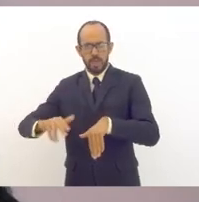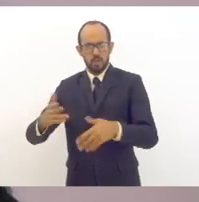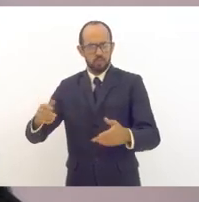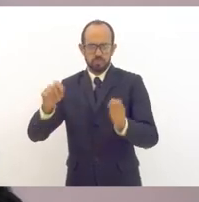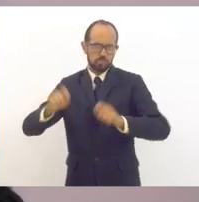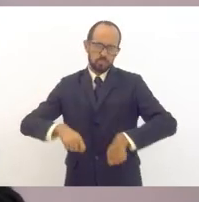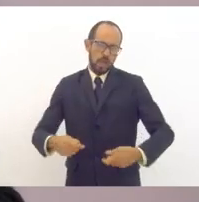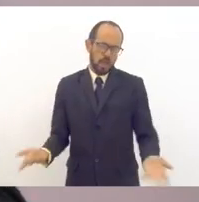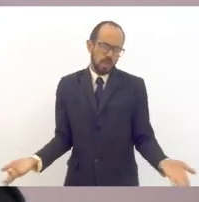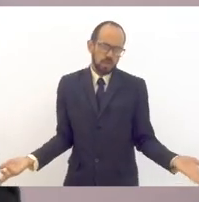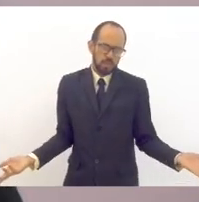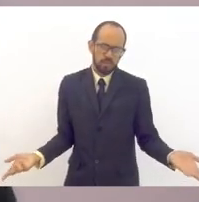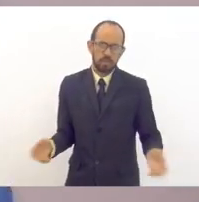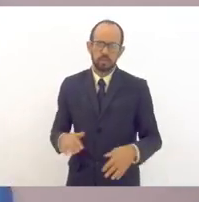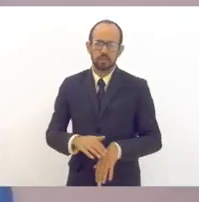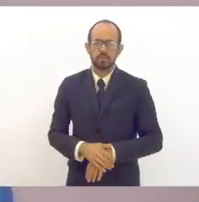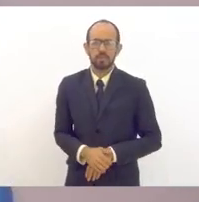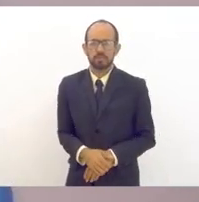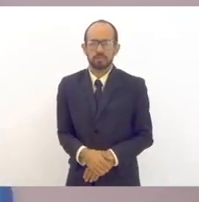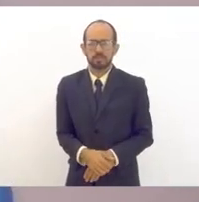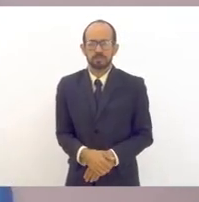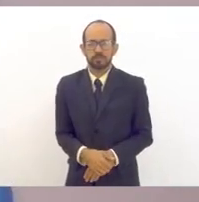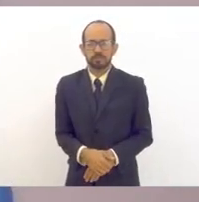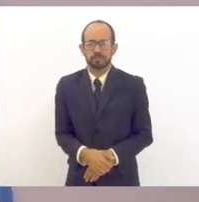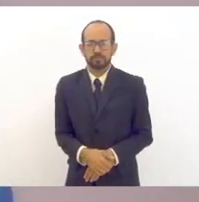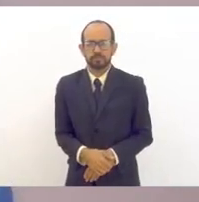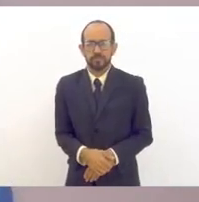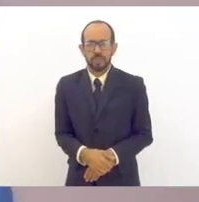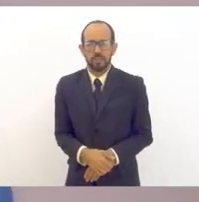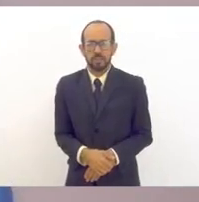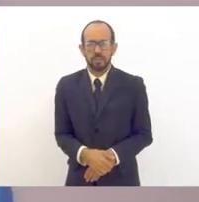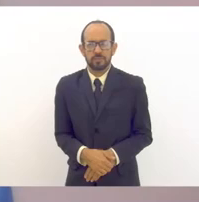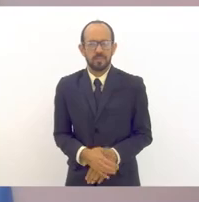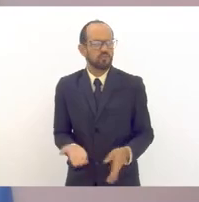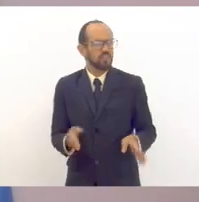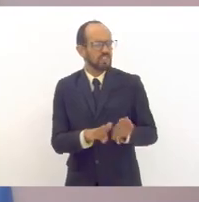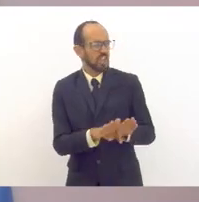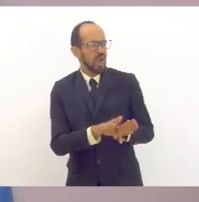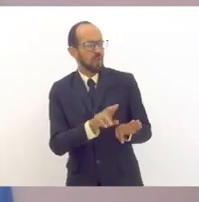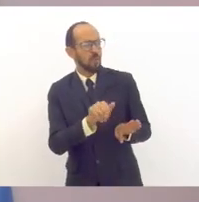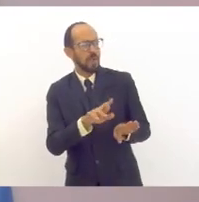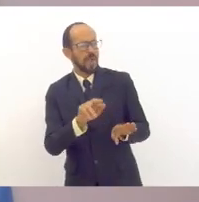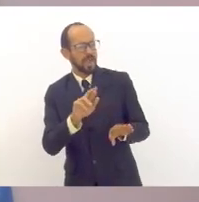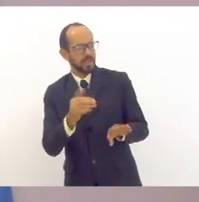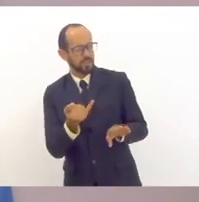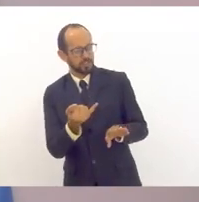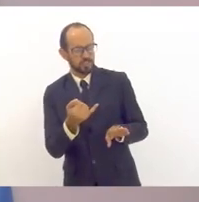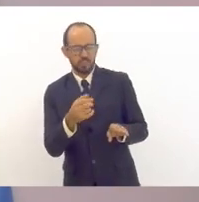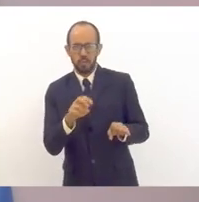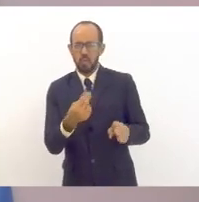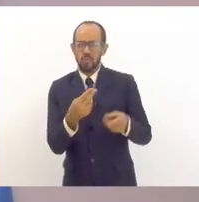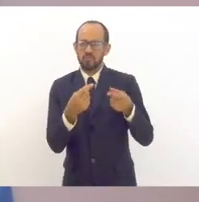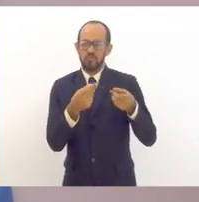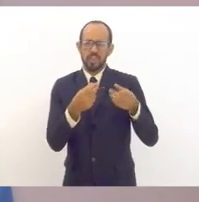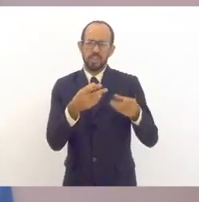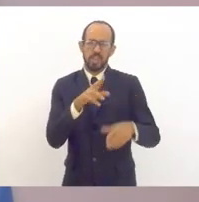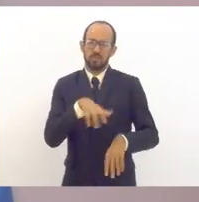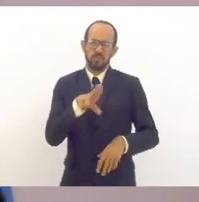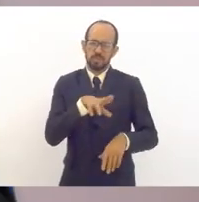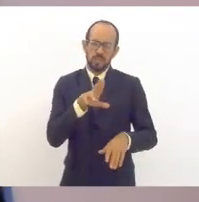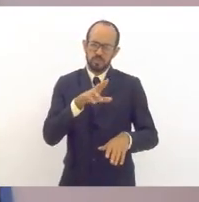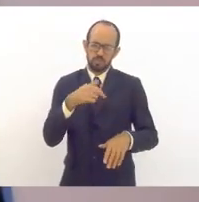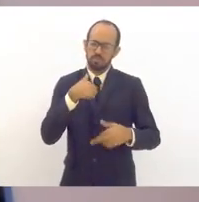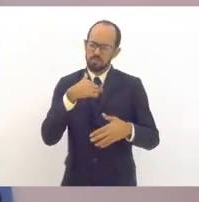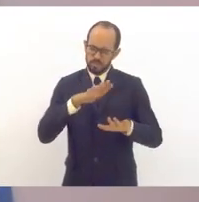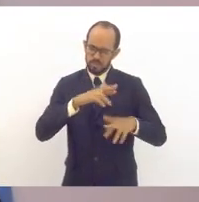como é que é Não não é fechar o RG é privatizar então mas eu respeito cada parlamentar